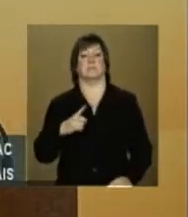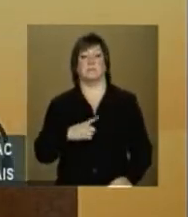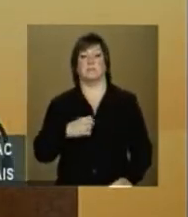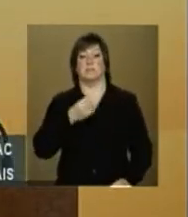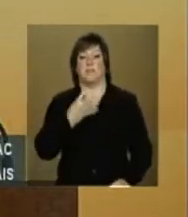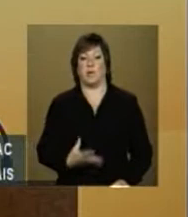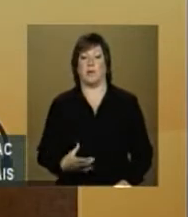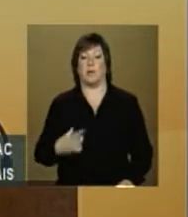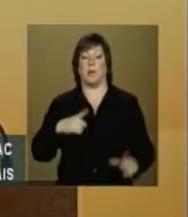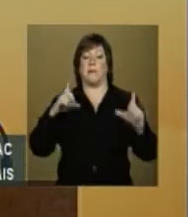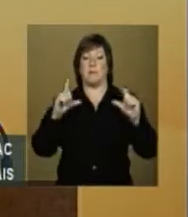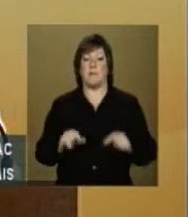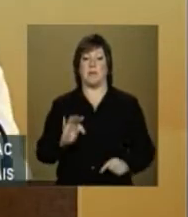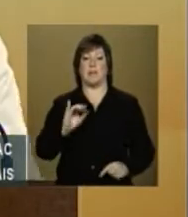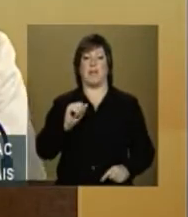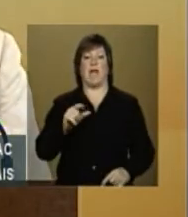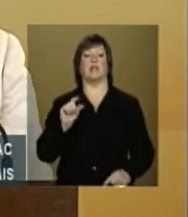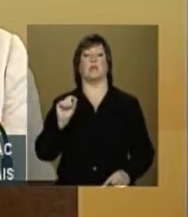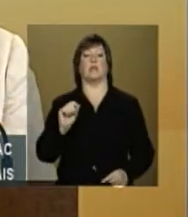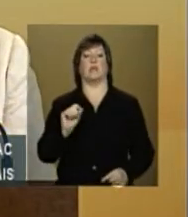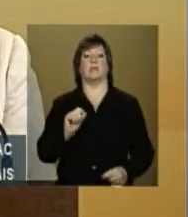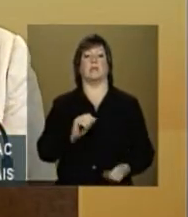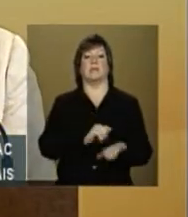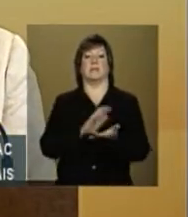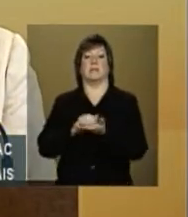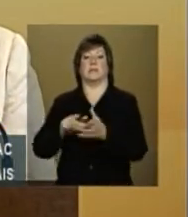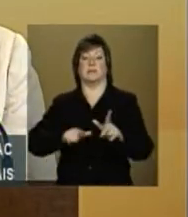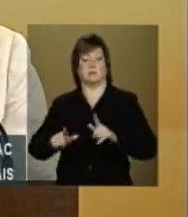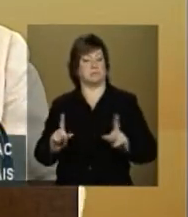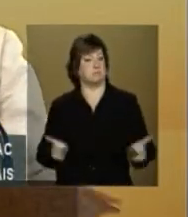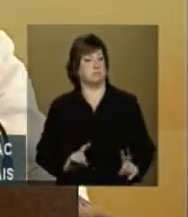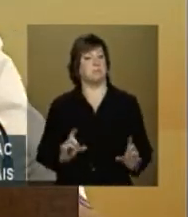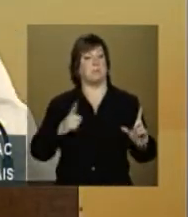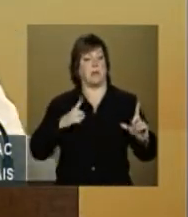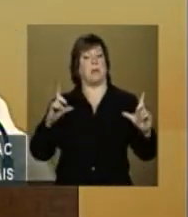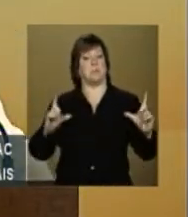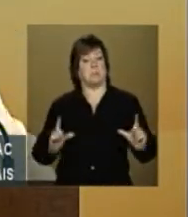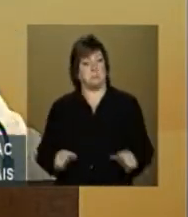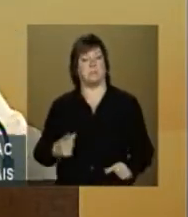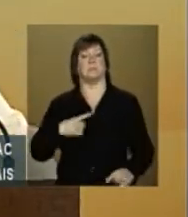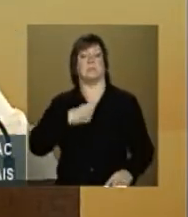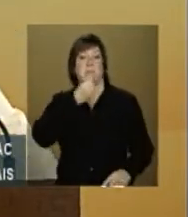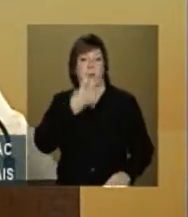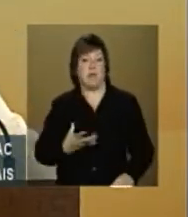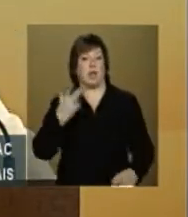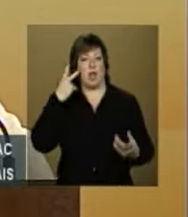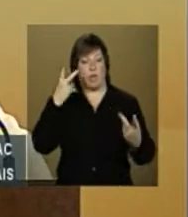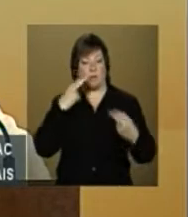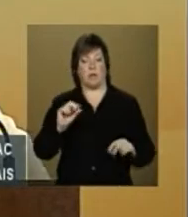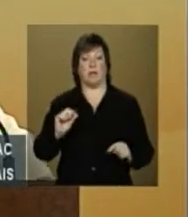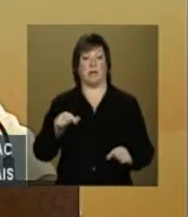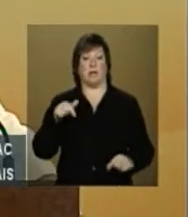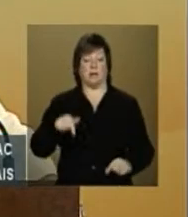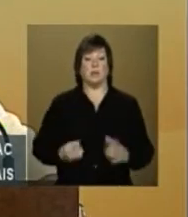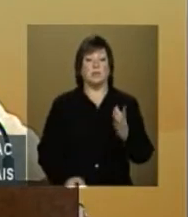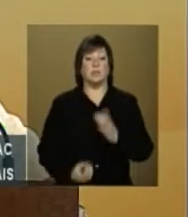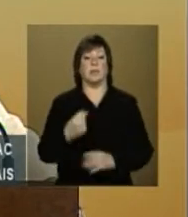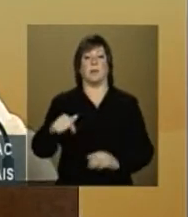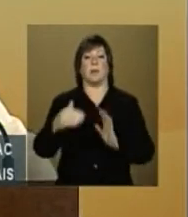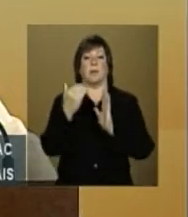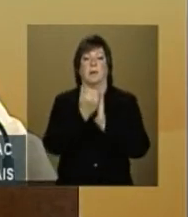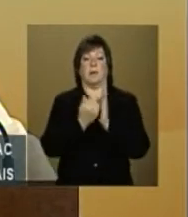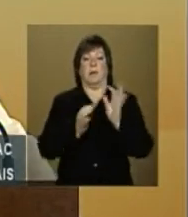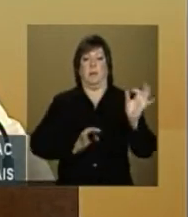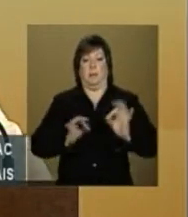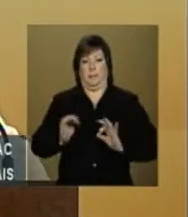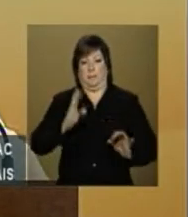as menores taxas de desemprego históricas. Ao lançar o Plano Brasil Maior, em agosto de